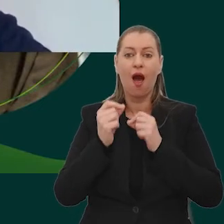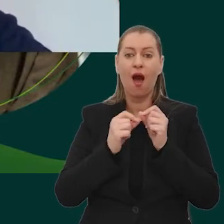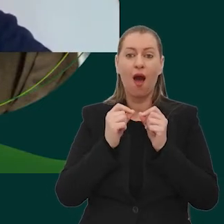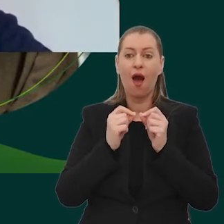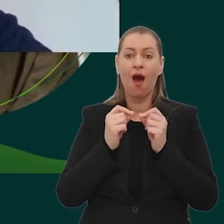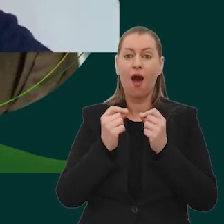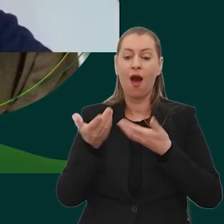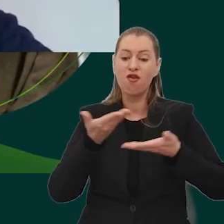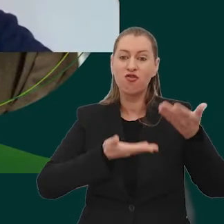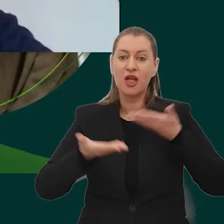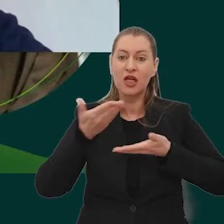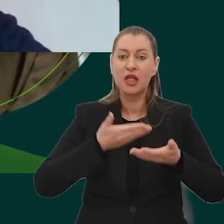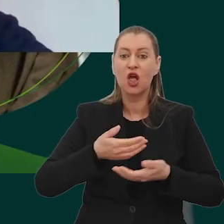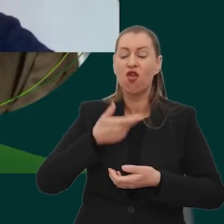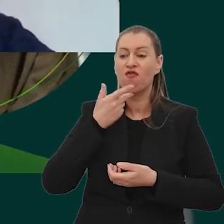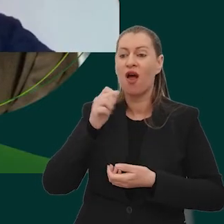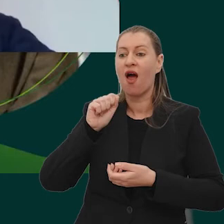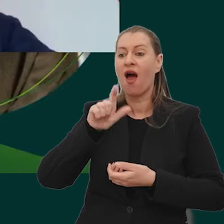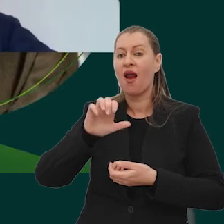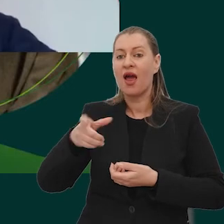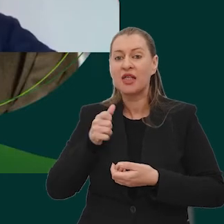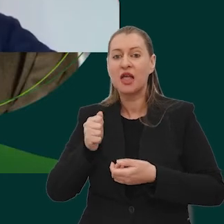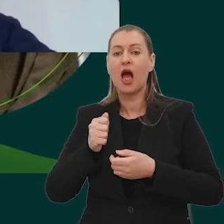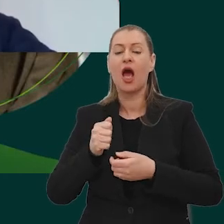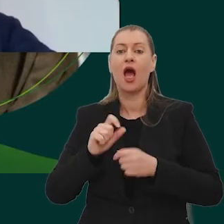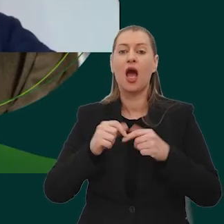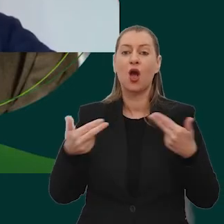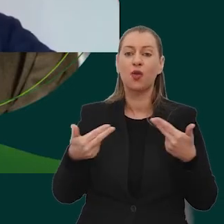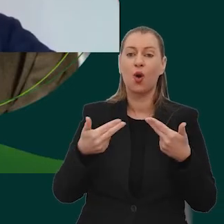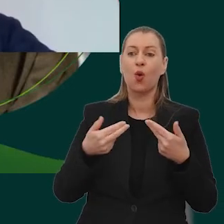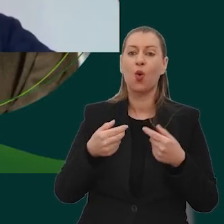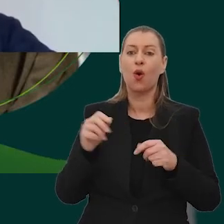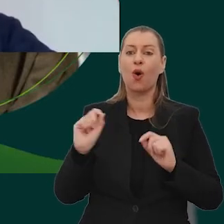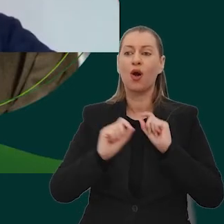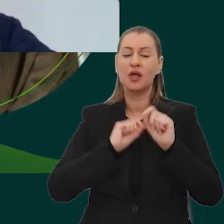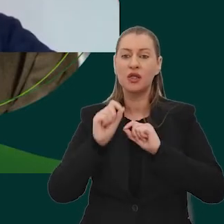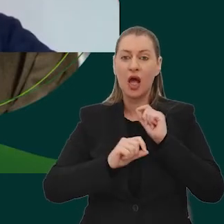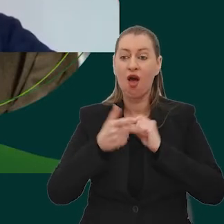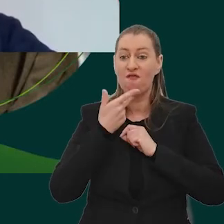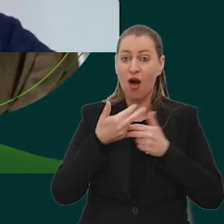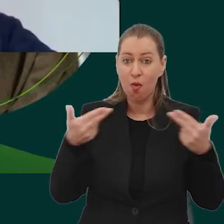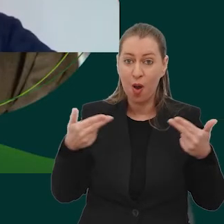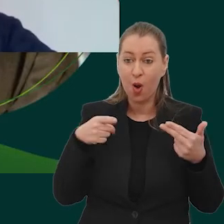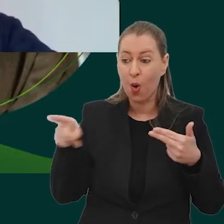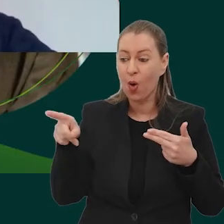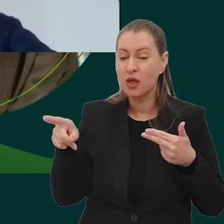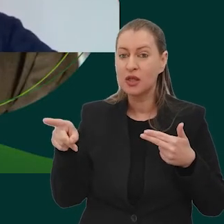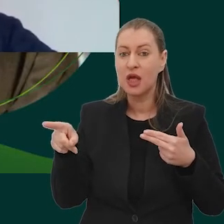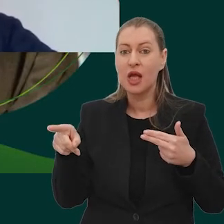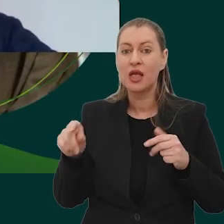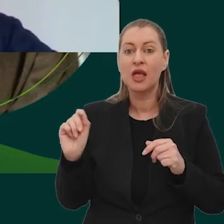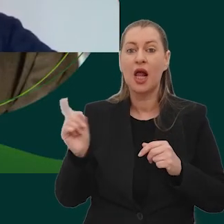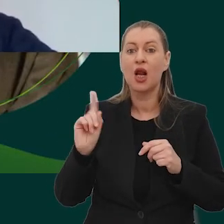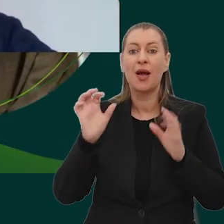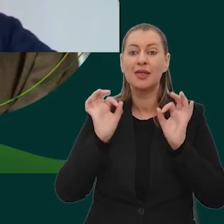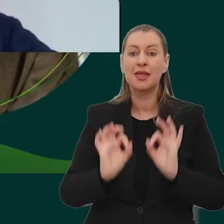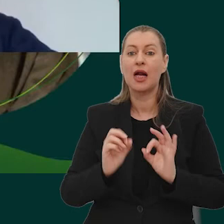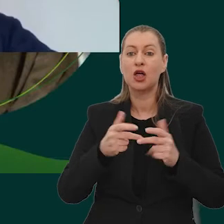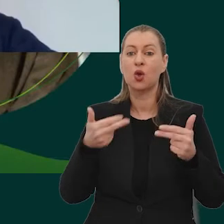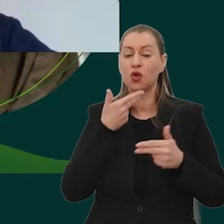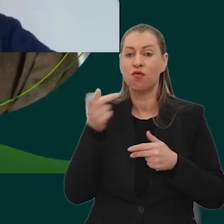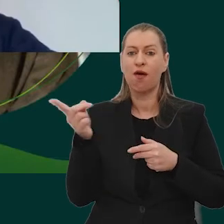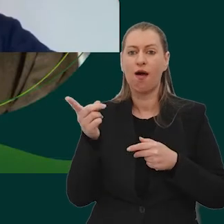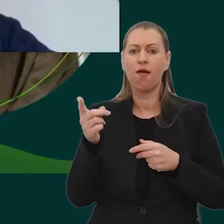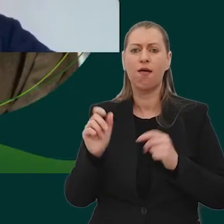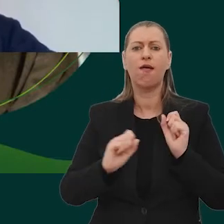com tu fala, Alexa, tal coisa, e é incrível que, tipo, às vezes tu fala uma coisa não exata para ela e